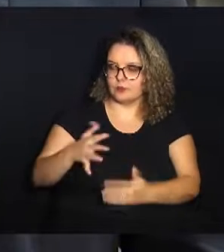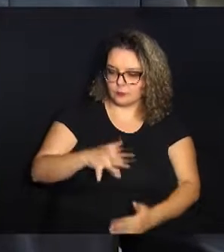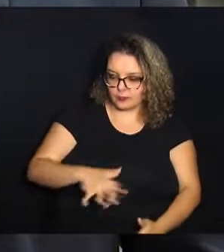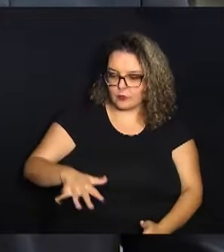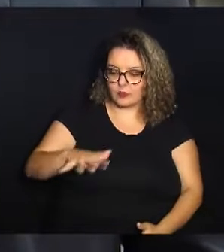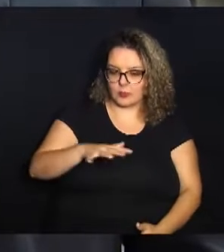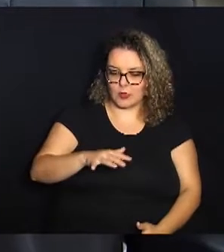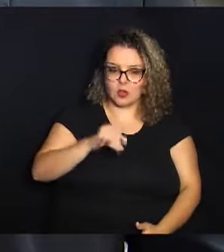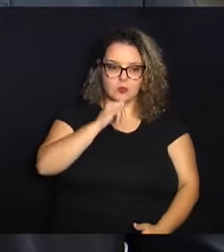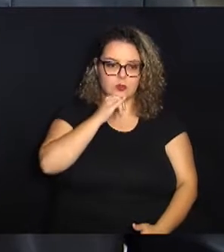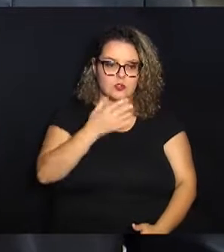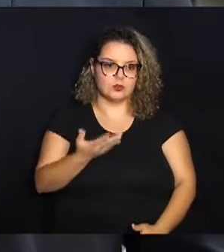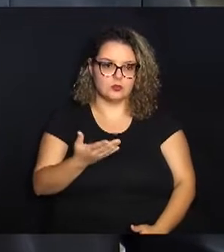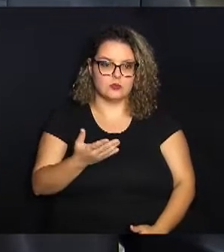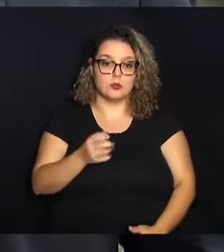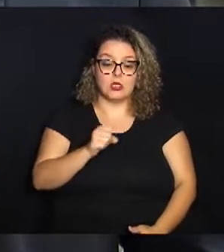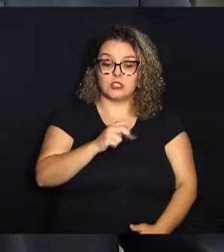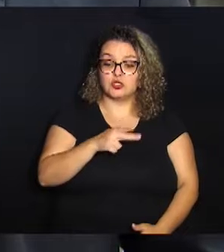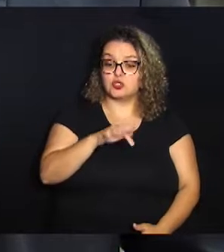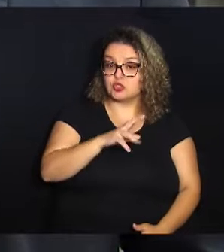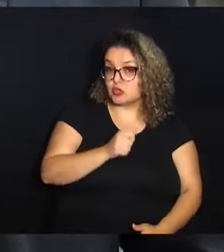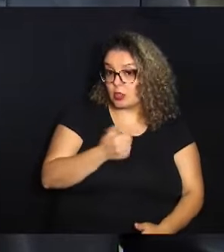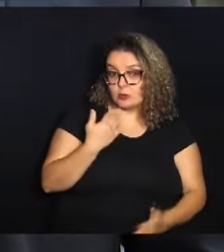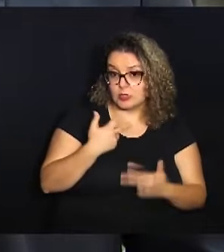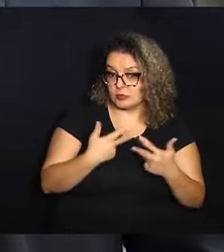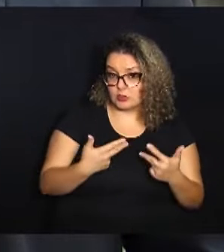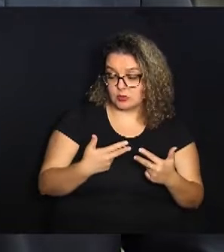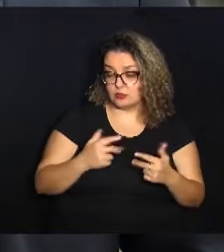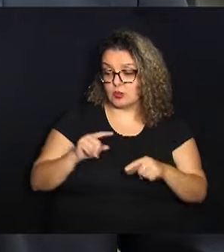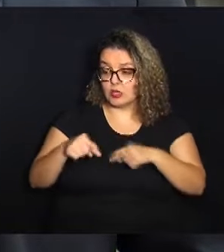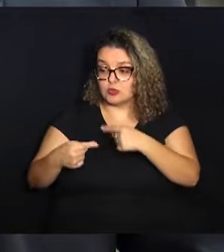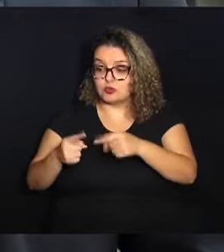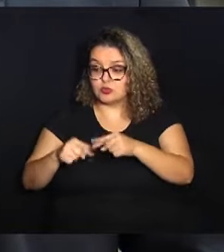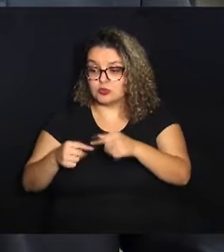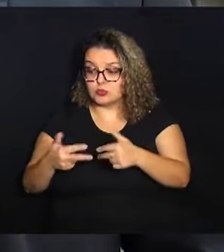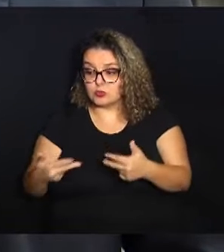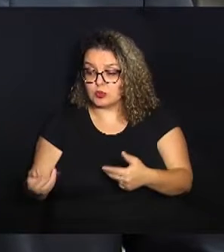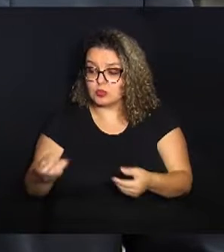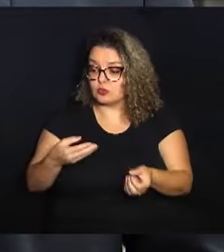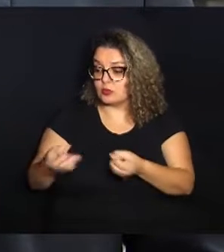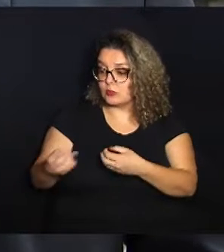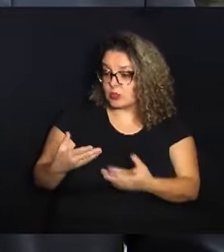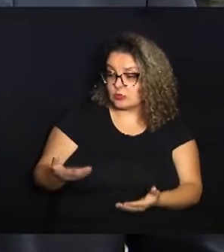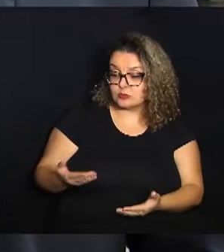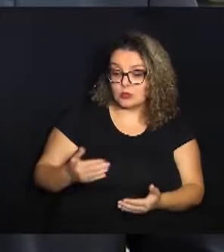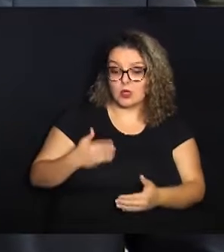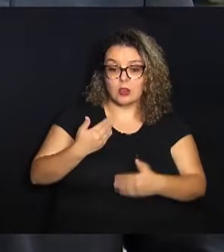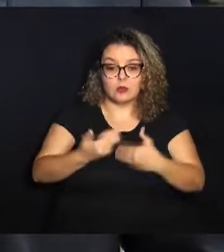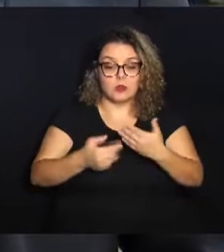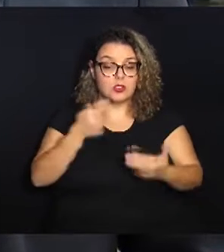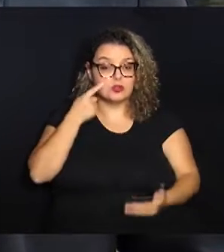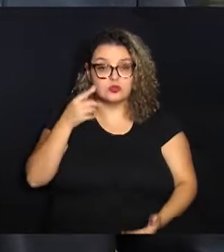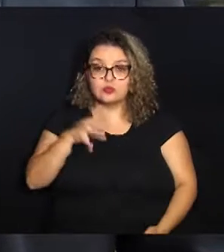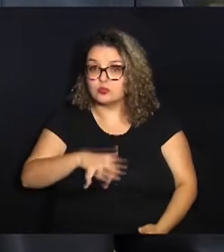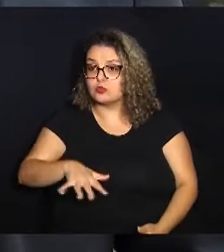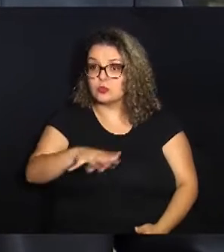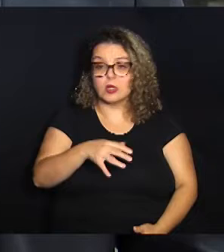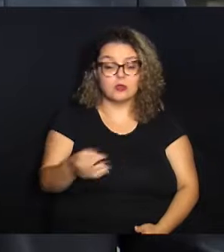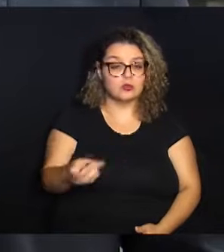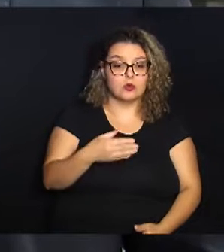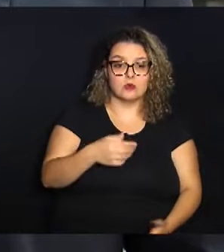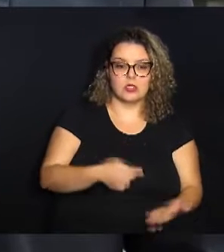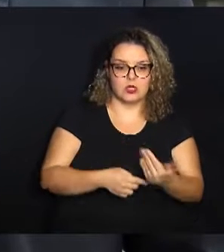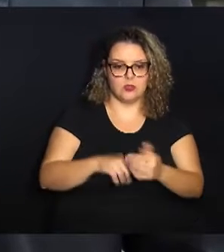partiram, por exemplo, de uma sobra de alimentos, partiram de um produto inovador, partiram de uma nova tecnologia,